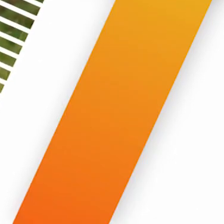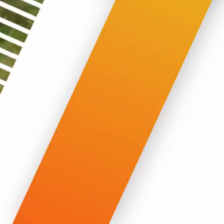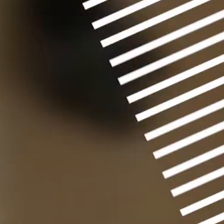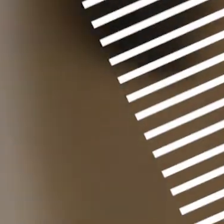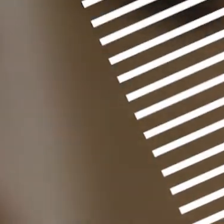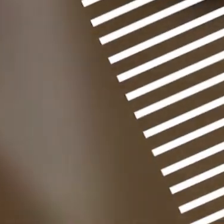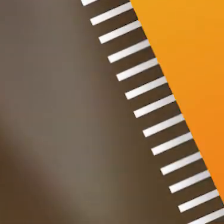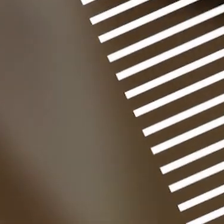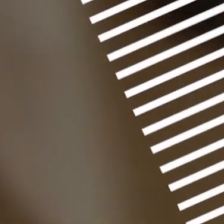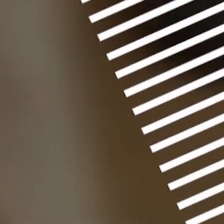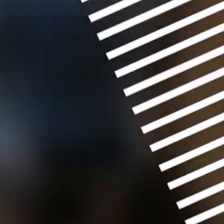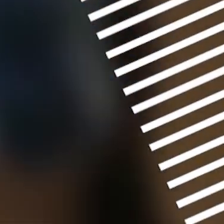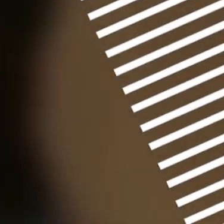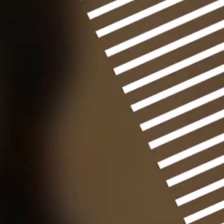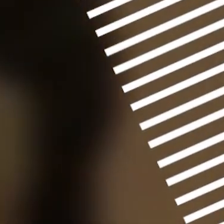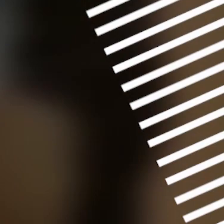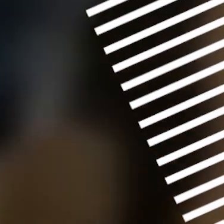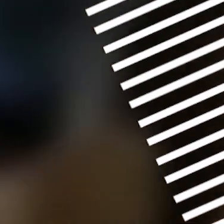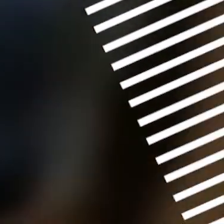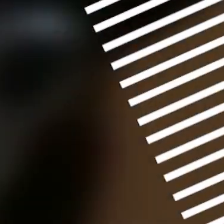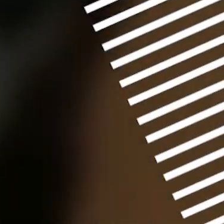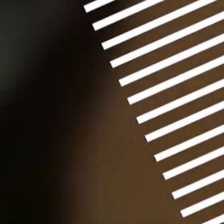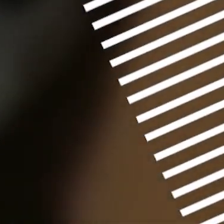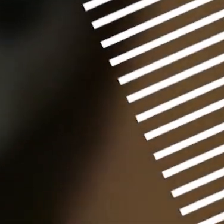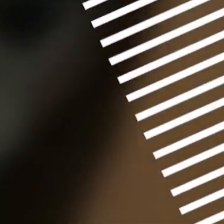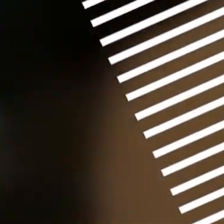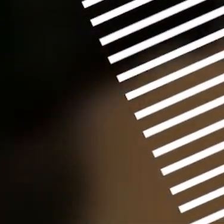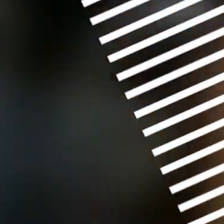E aí